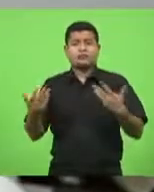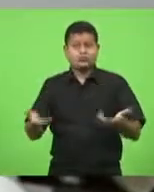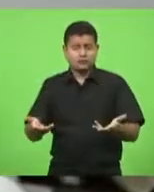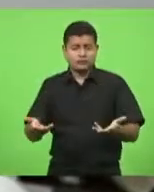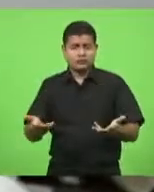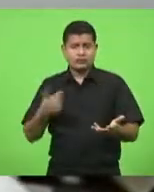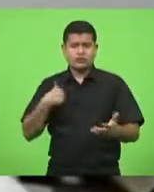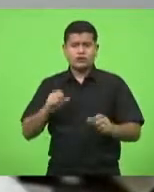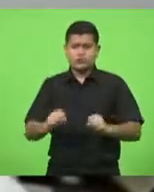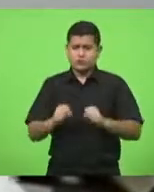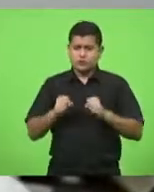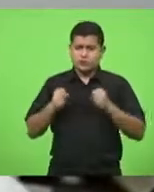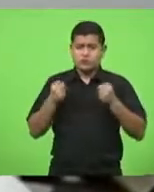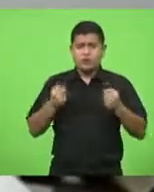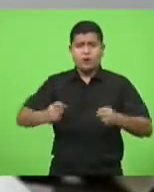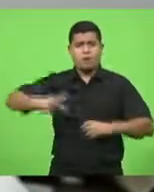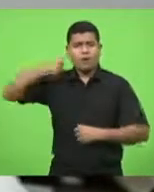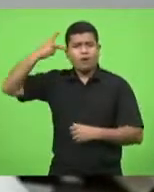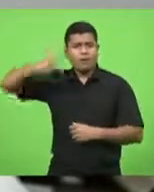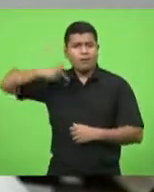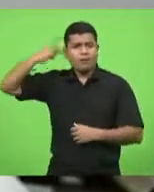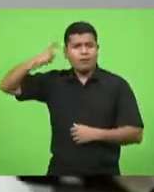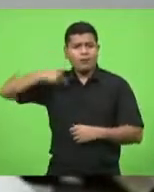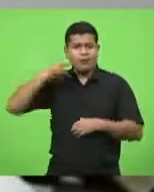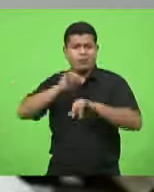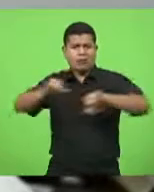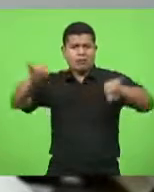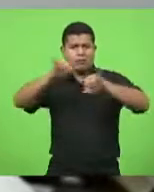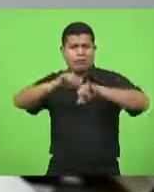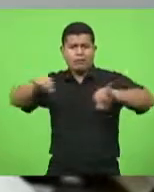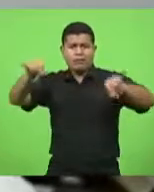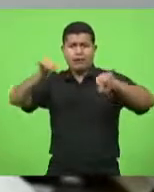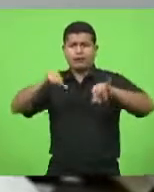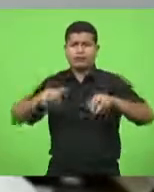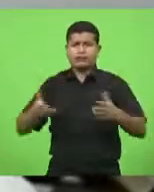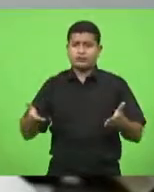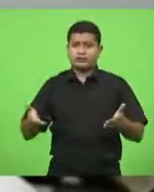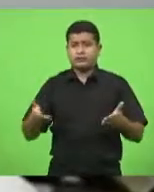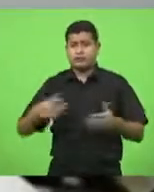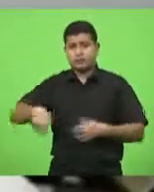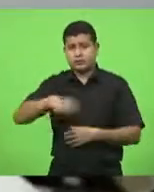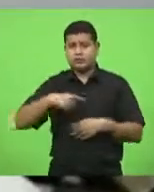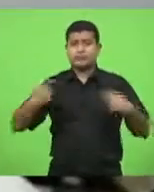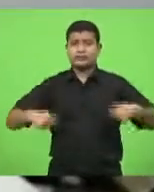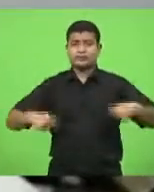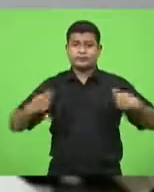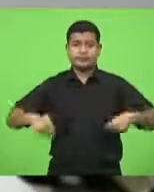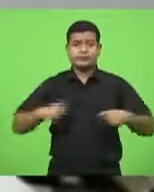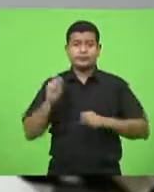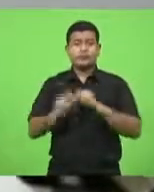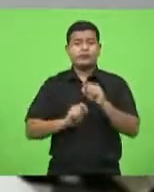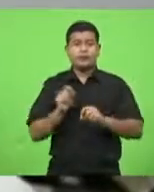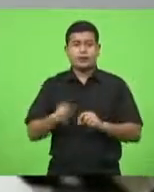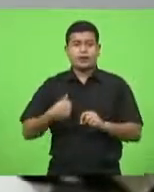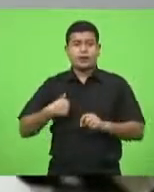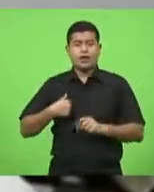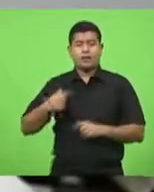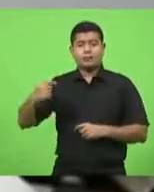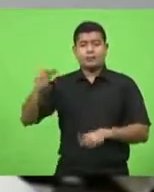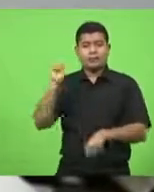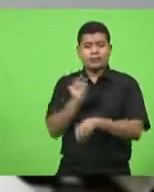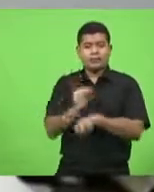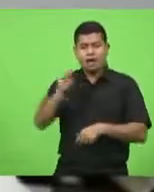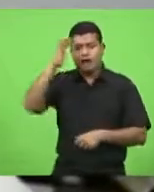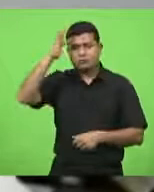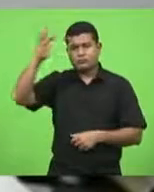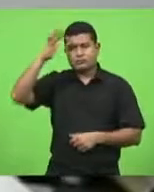esforço de fazer política em cima disso. Nós temos que realmente botar a mão na consciência e